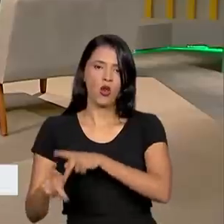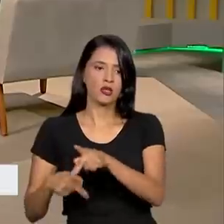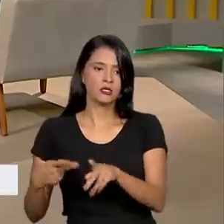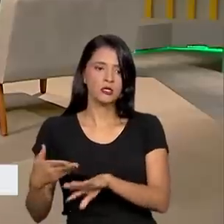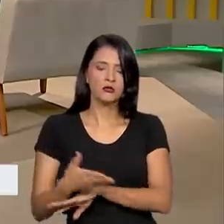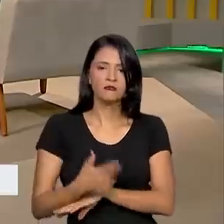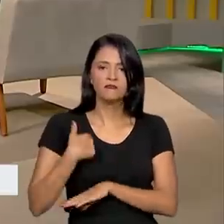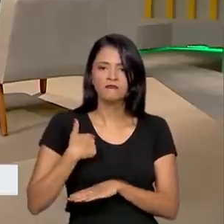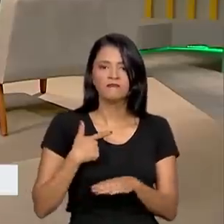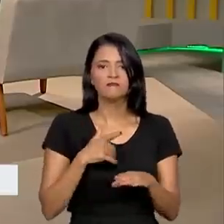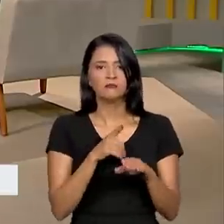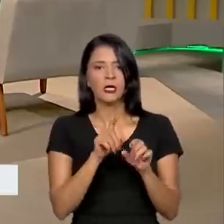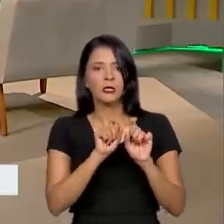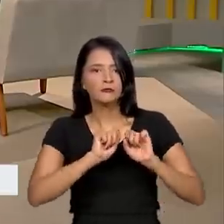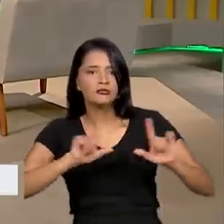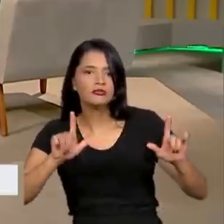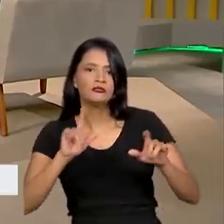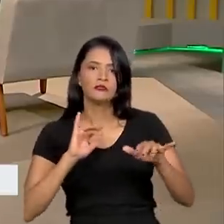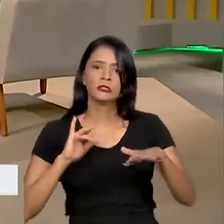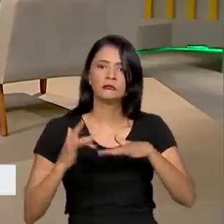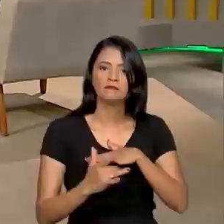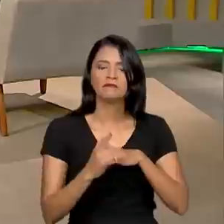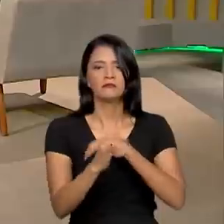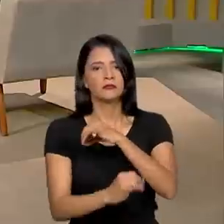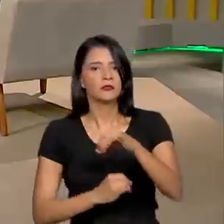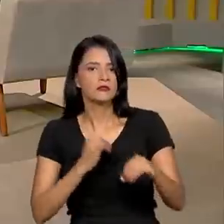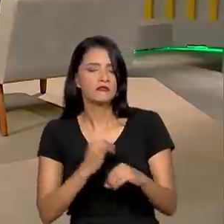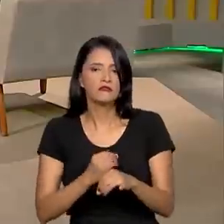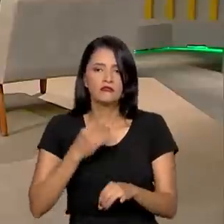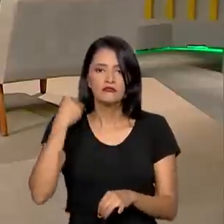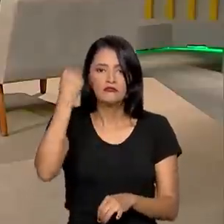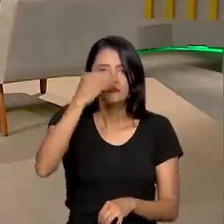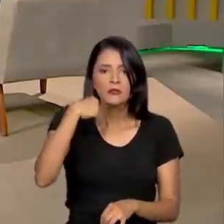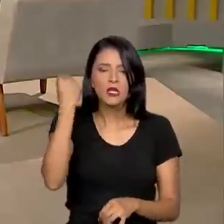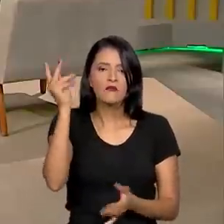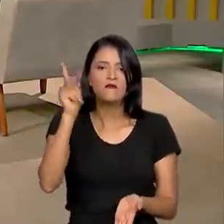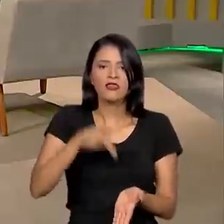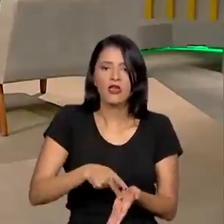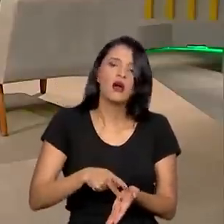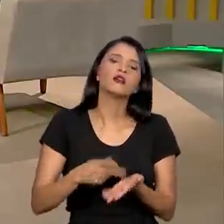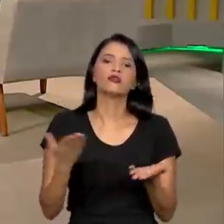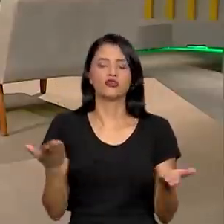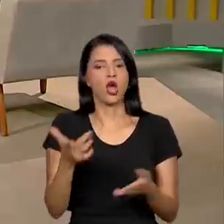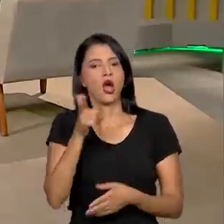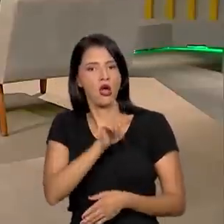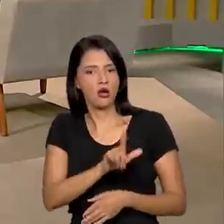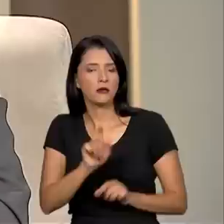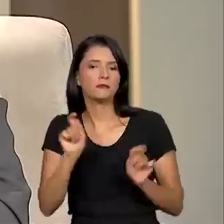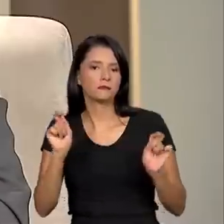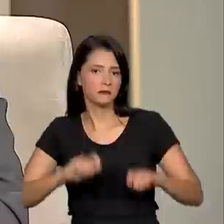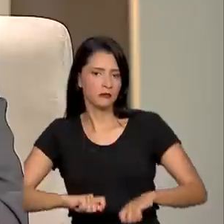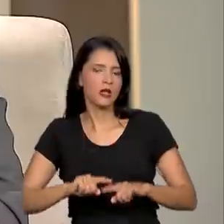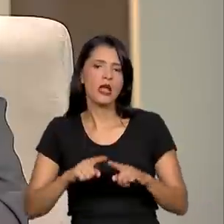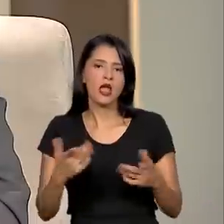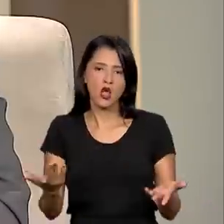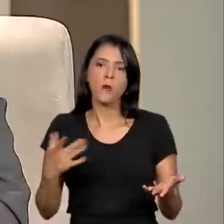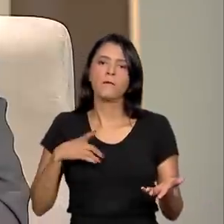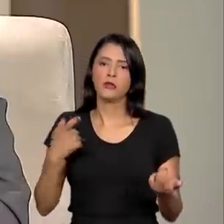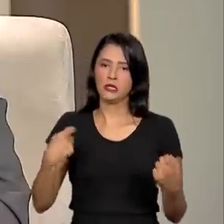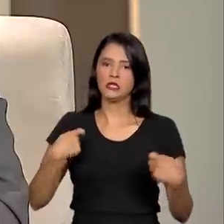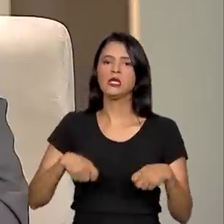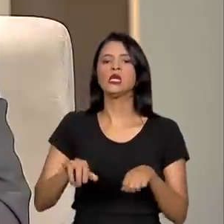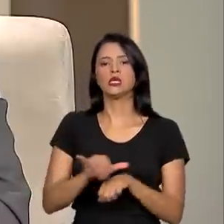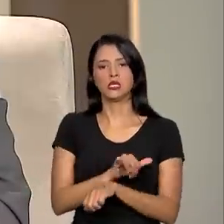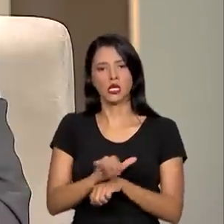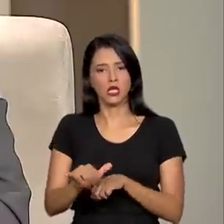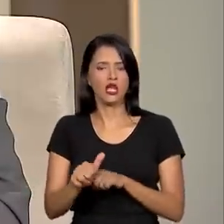cultural pela via digital, para ter uma experiência real nesse universo. Isso demanda uma série de iniciativas. Nós